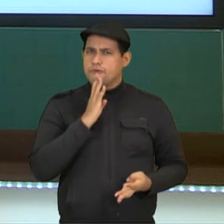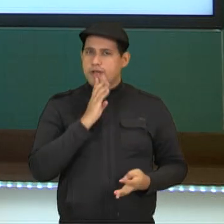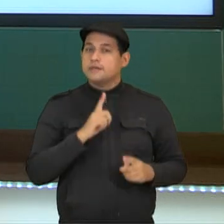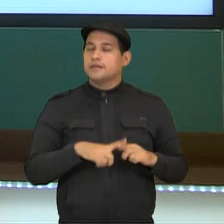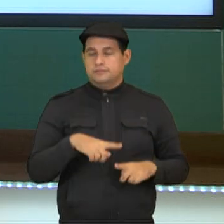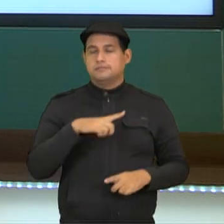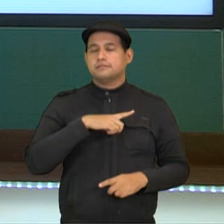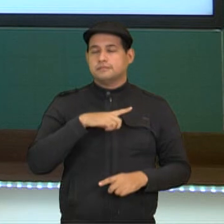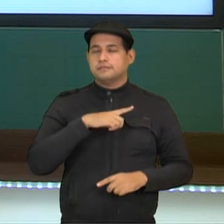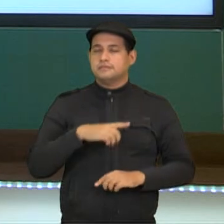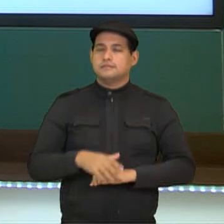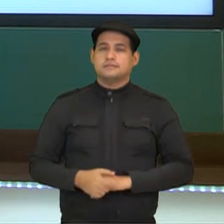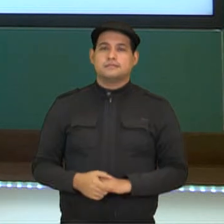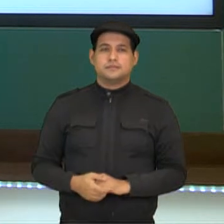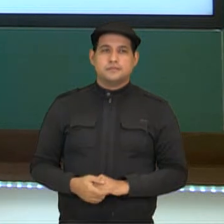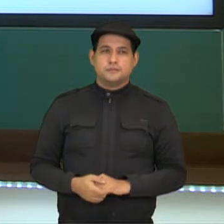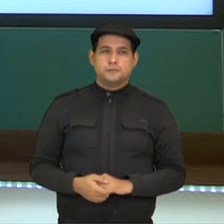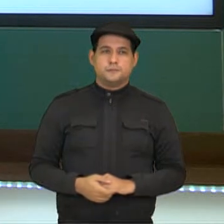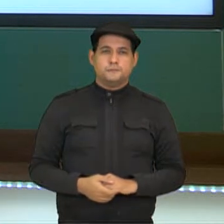existe. Tá?